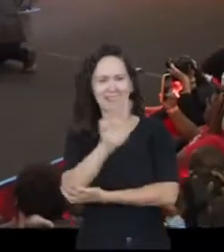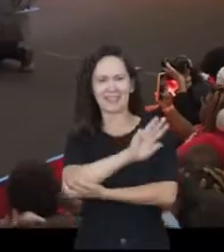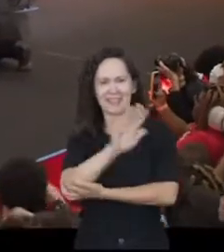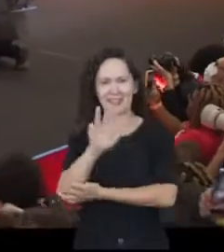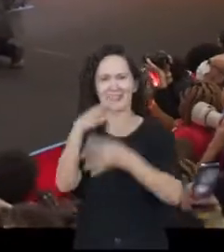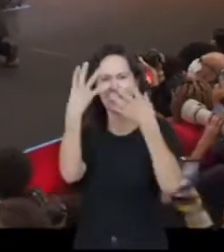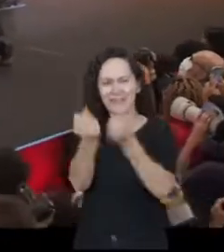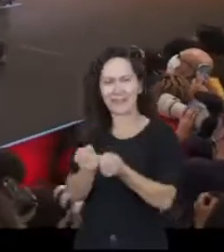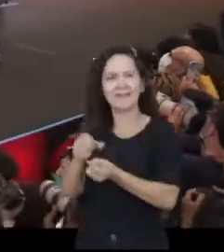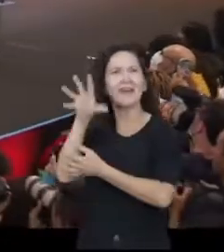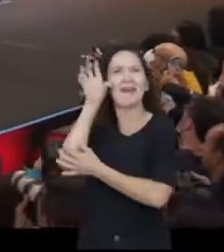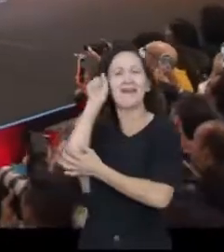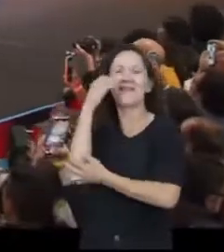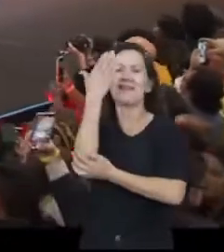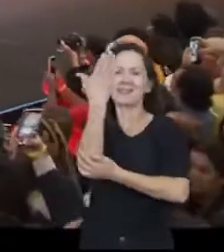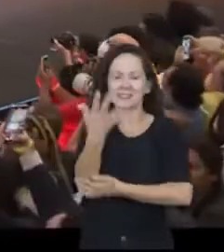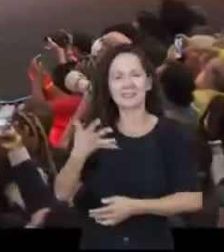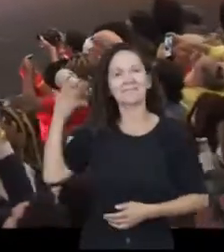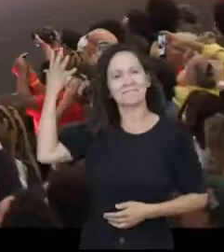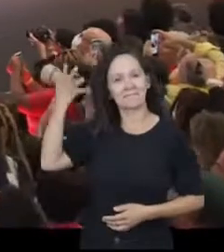você.